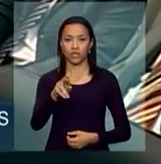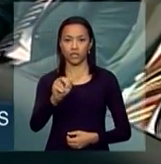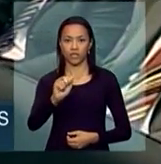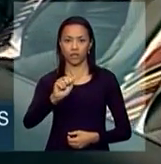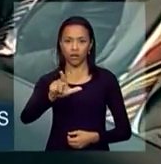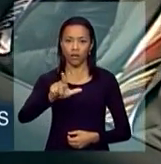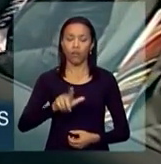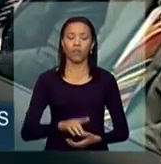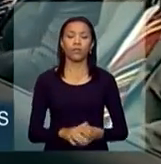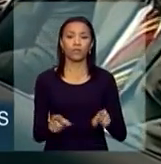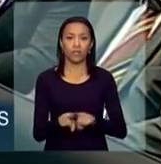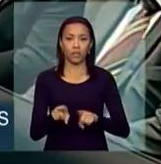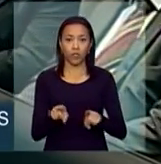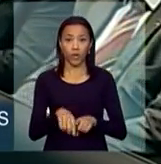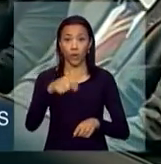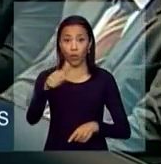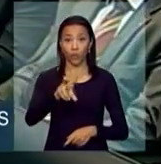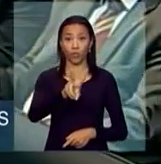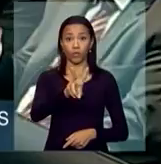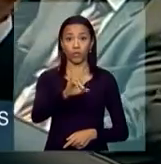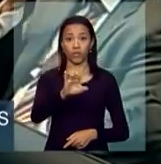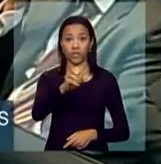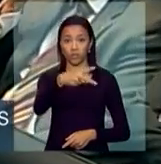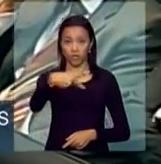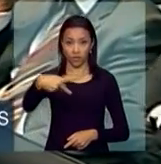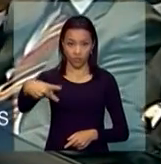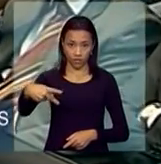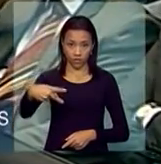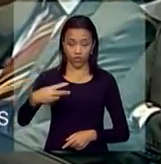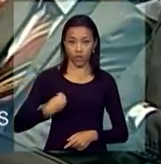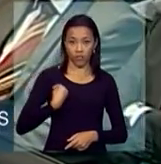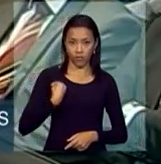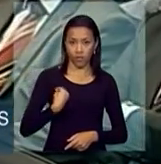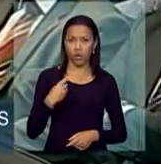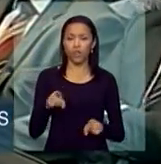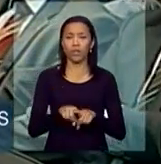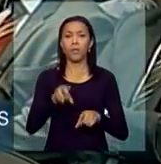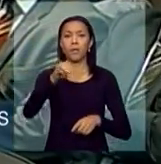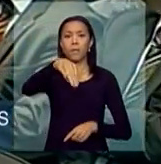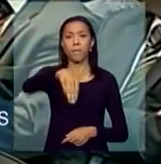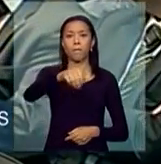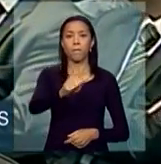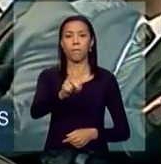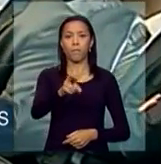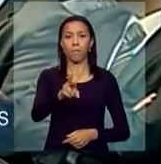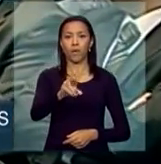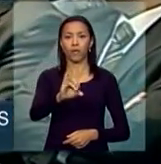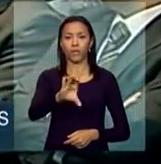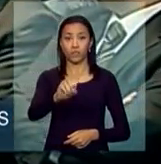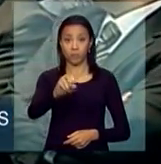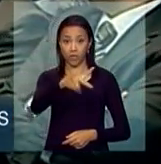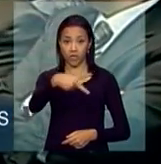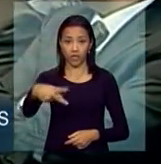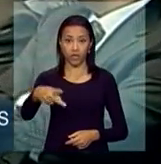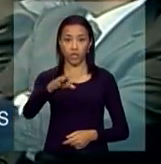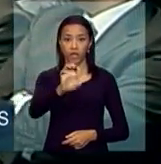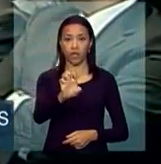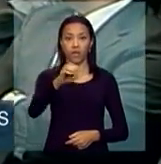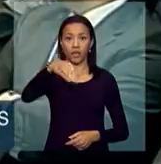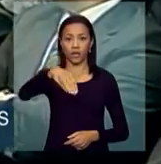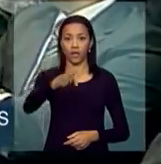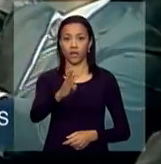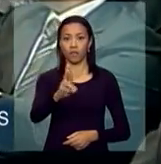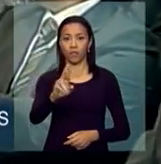Olivier Colas, vice-presidente da Kepler Weber, Maurício Antônio Lopes, presidente da Embrapa, nosso